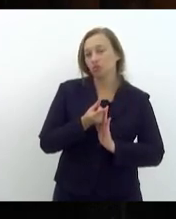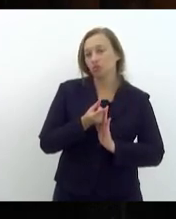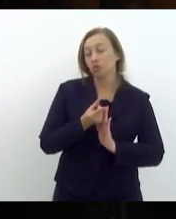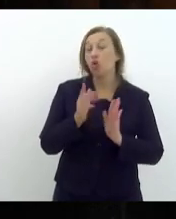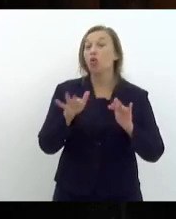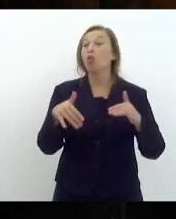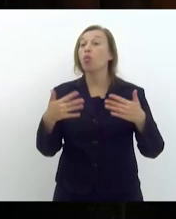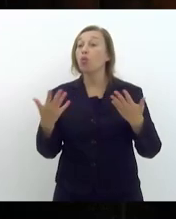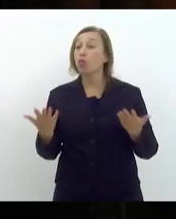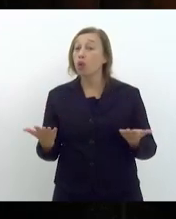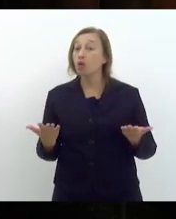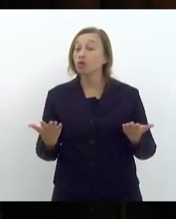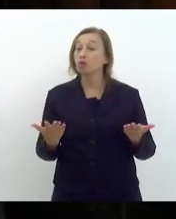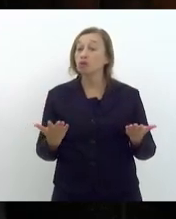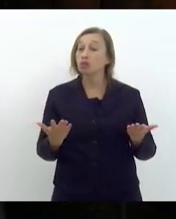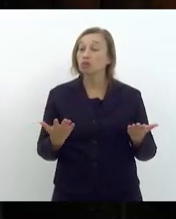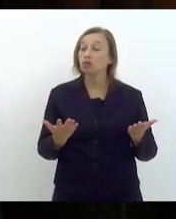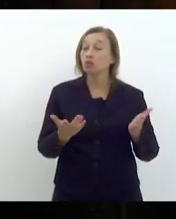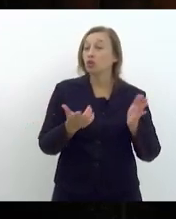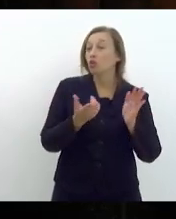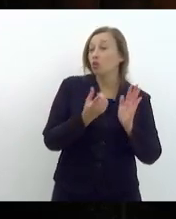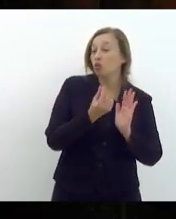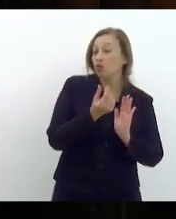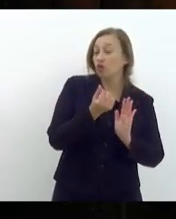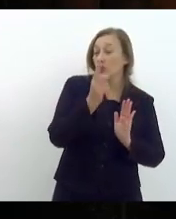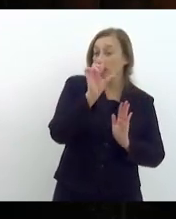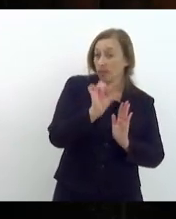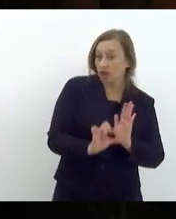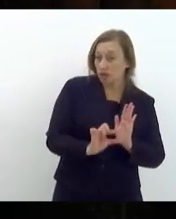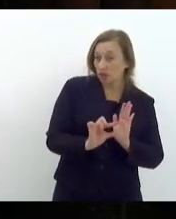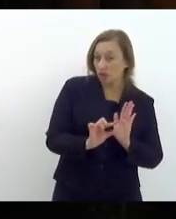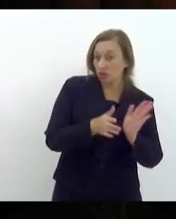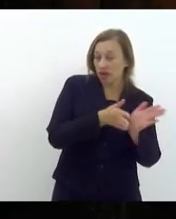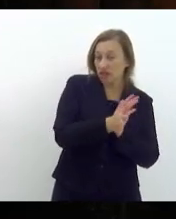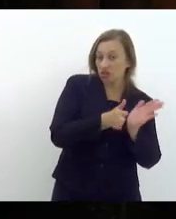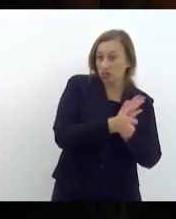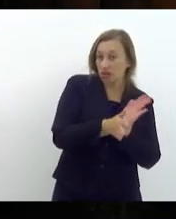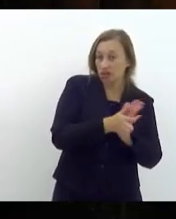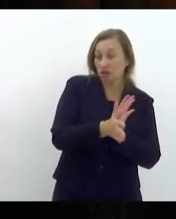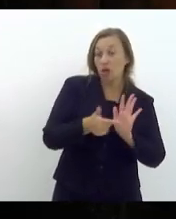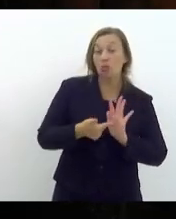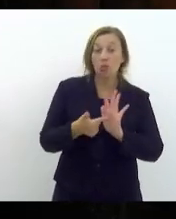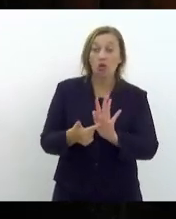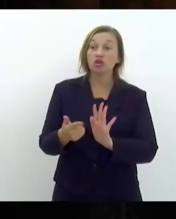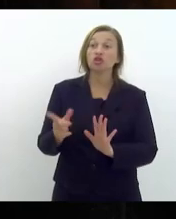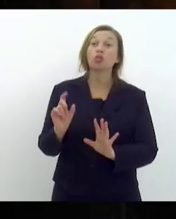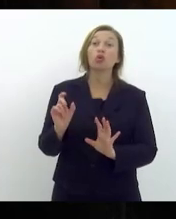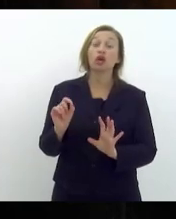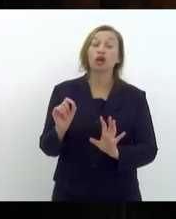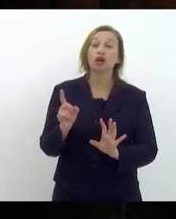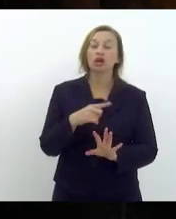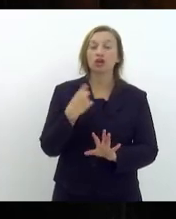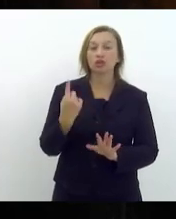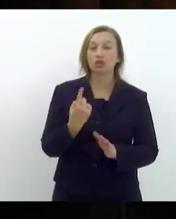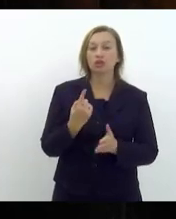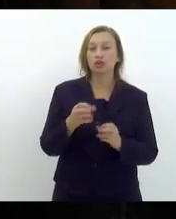quando a receita é menor que a despesa é sinal que nós vamos quebrar